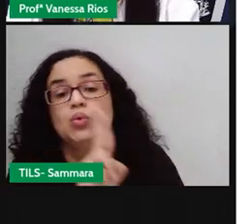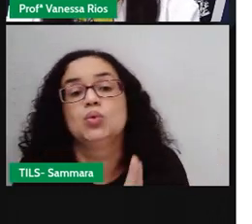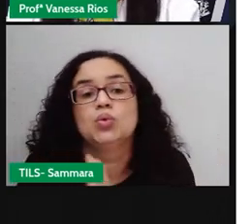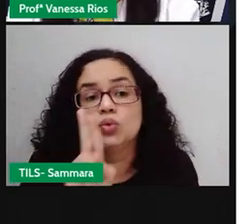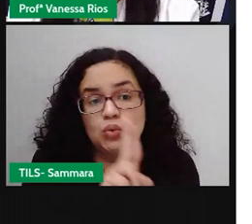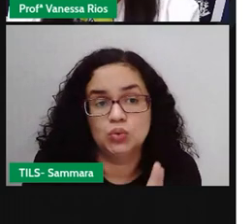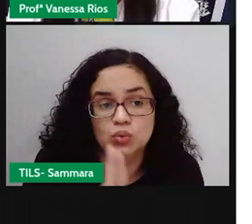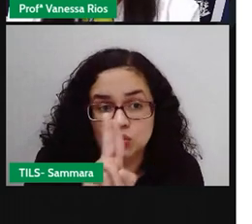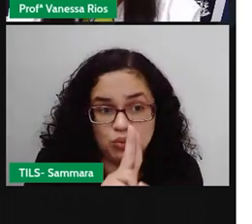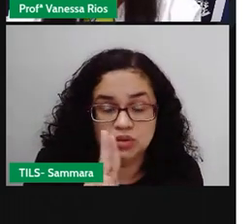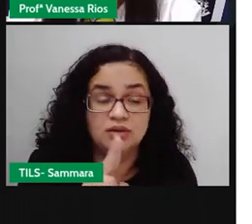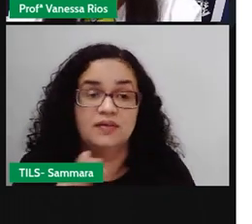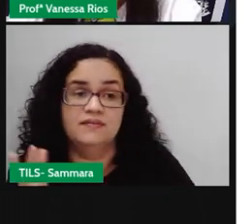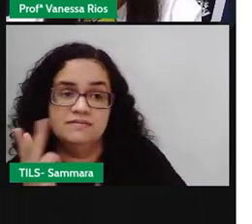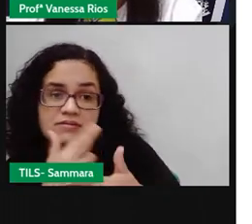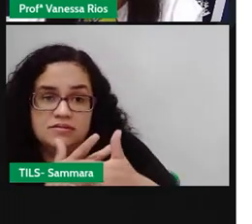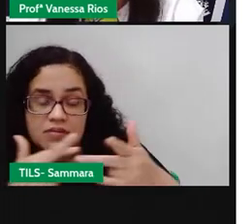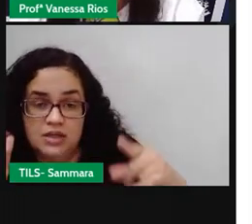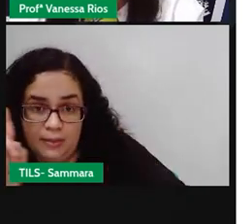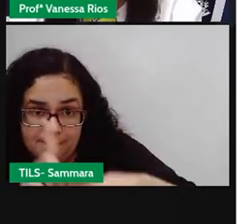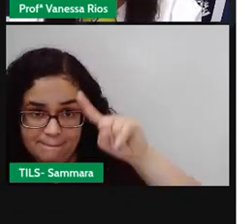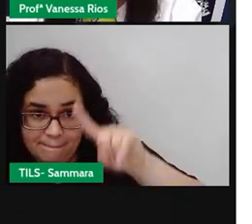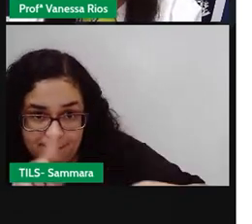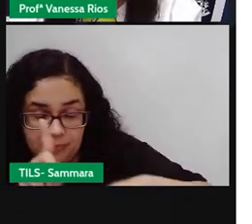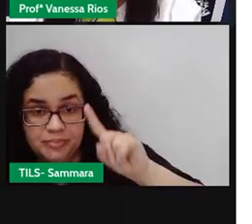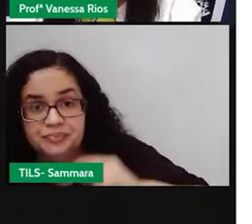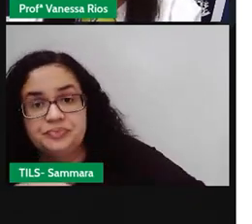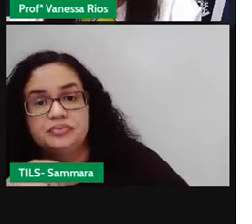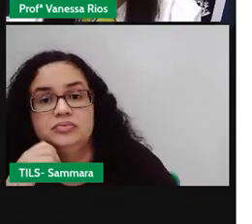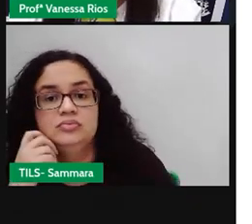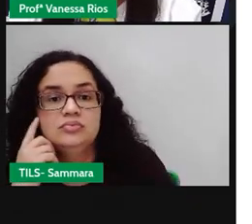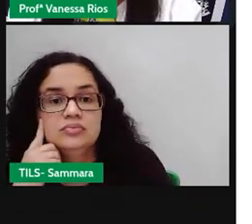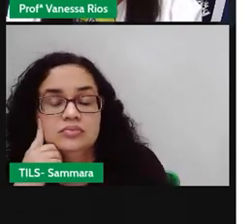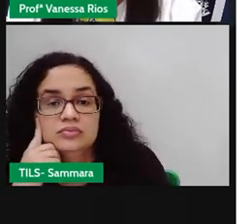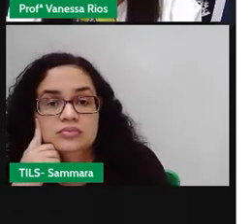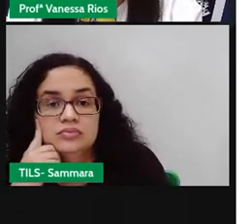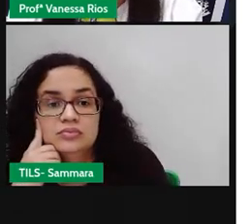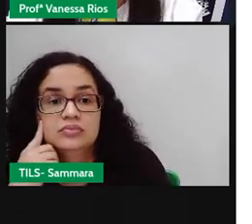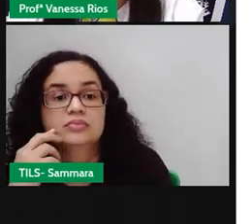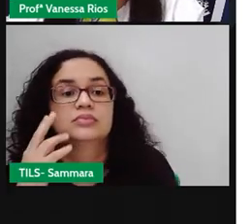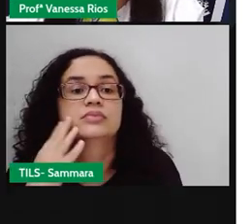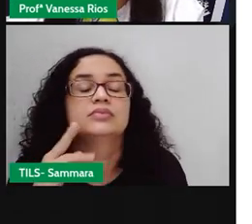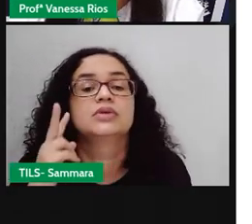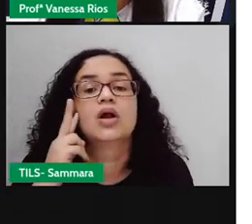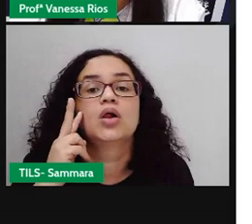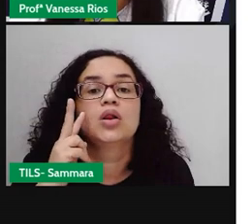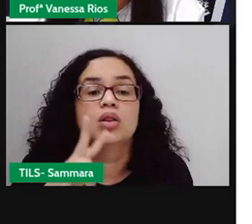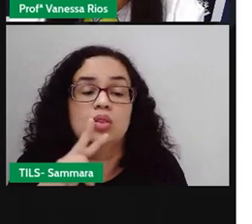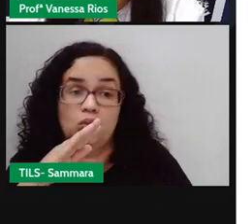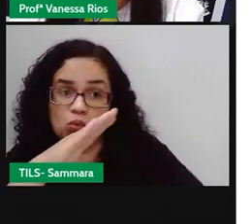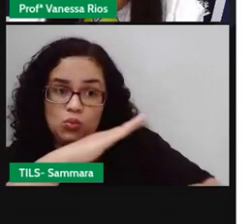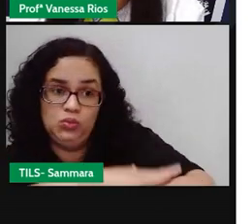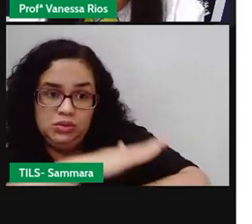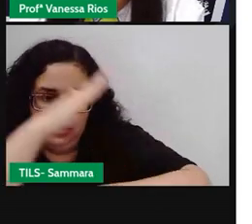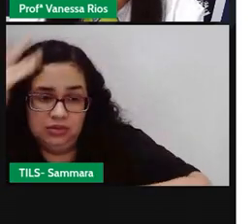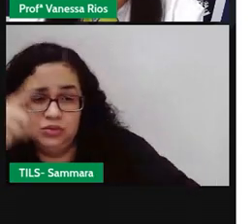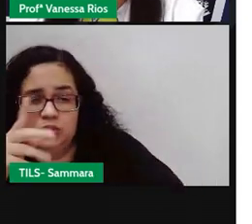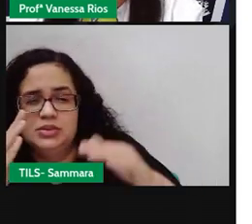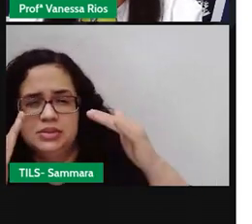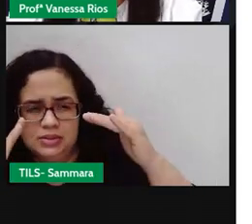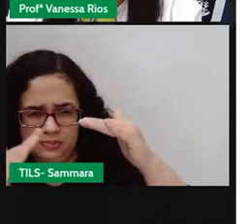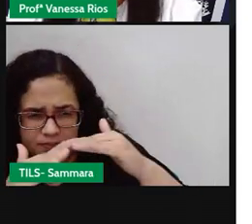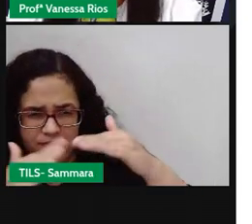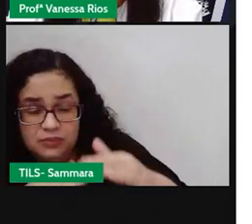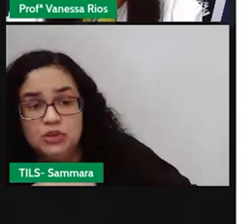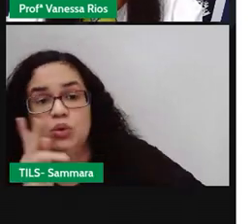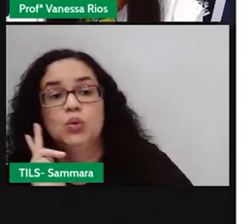utilizando diversos tipos de materiais para serem construídos. Se vocês forem até a janela aí da casa de vocês